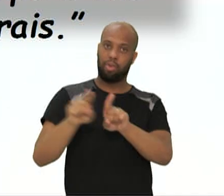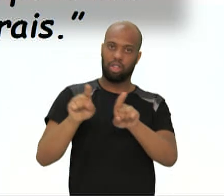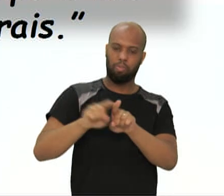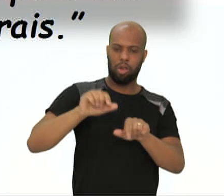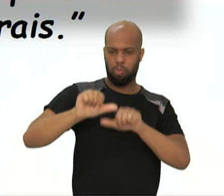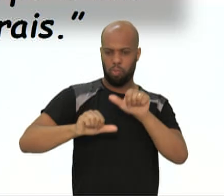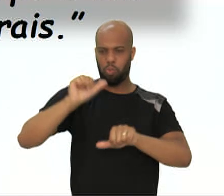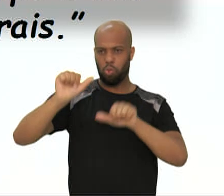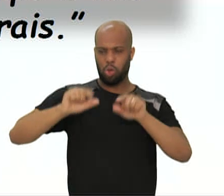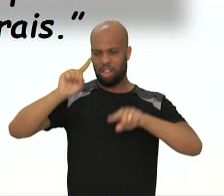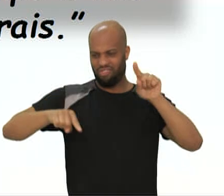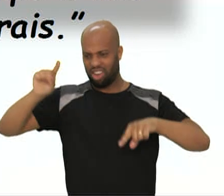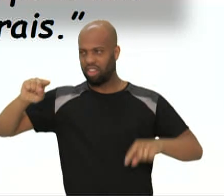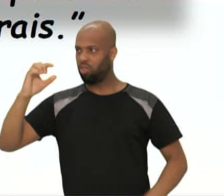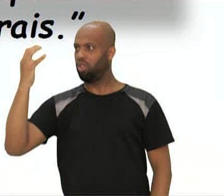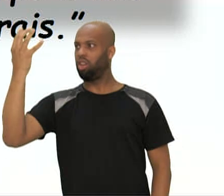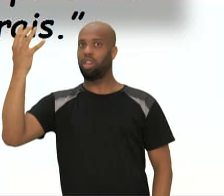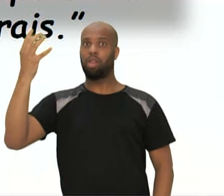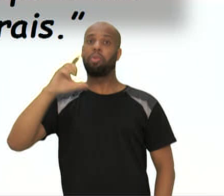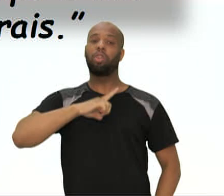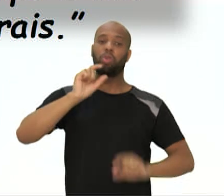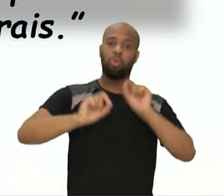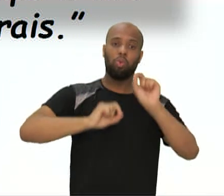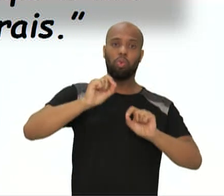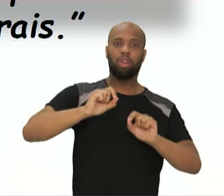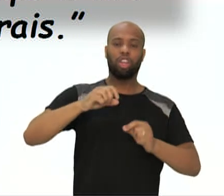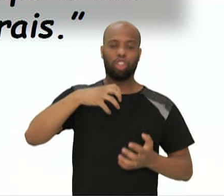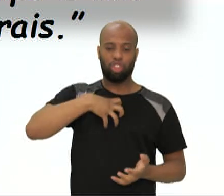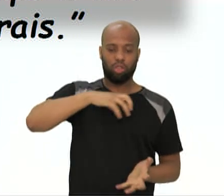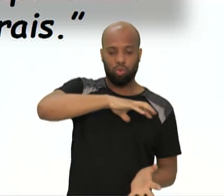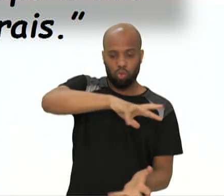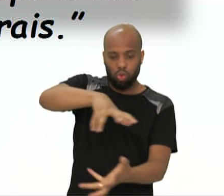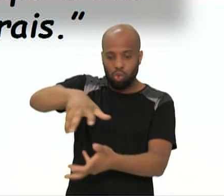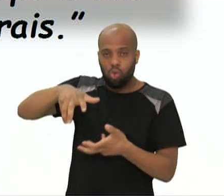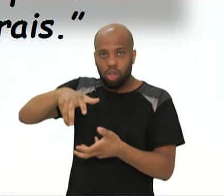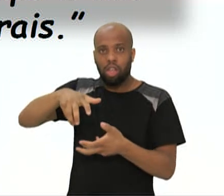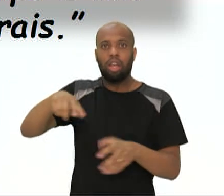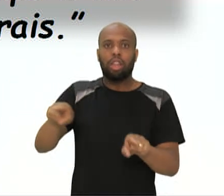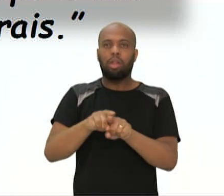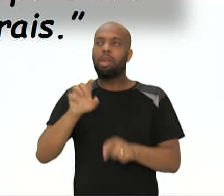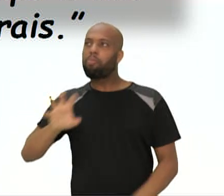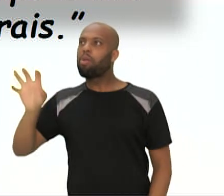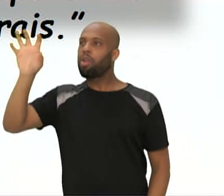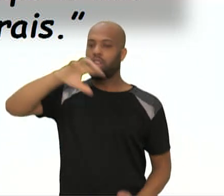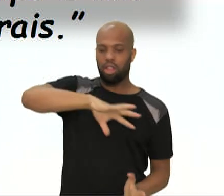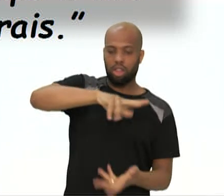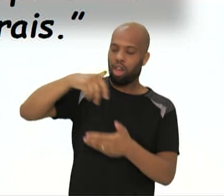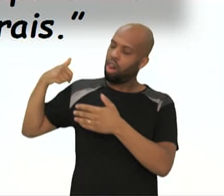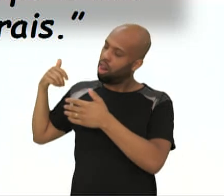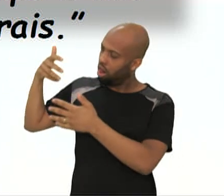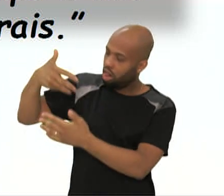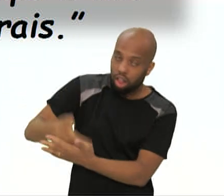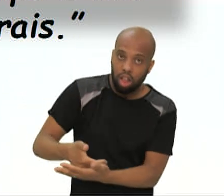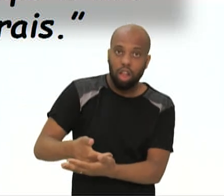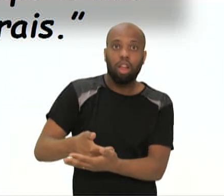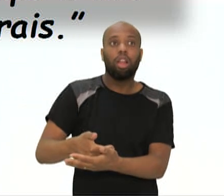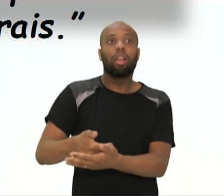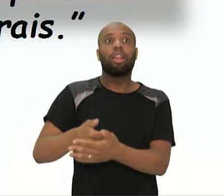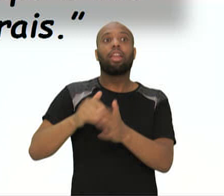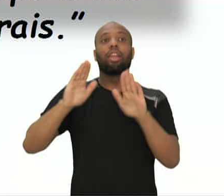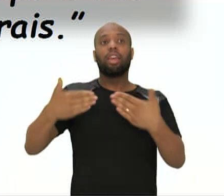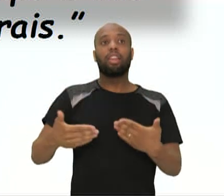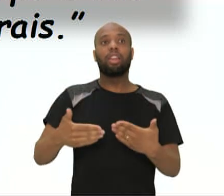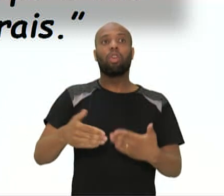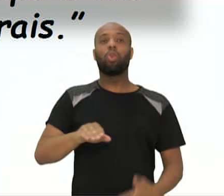alteração climática, refere-se à variação do clima em escala global ou dos climas regionais da Terra ao longo do tempo. E